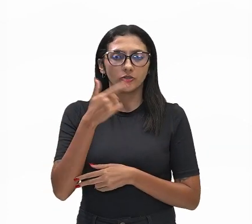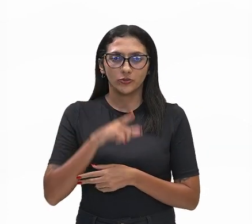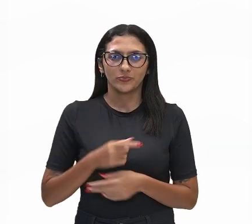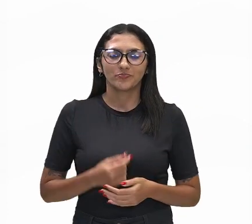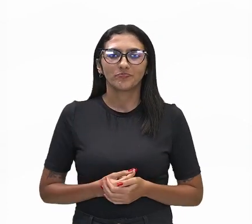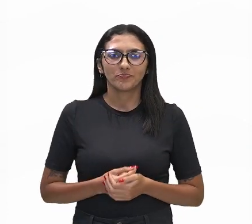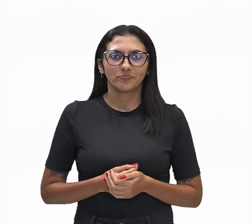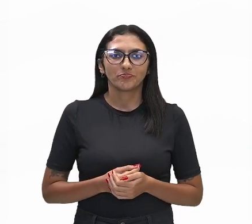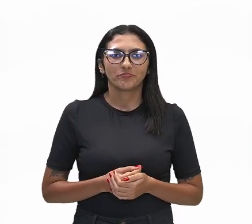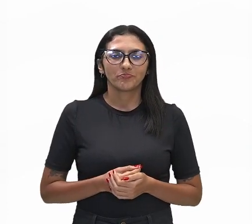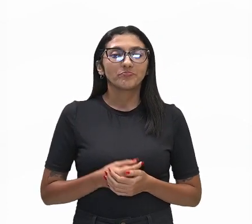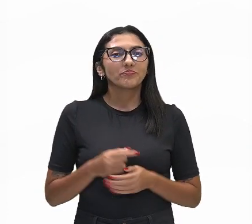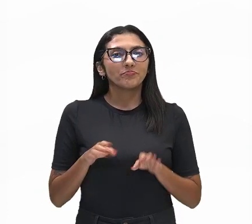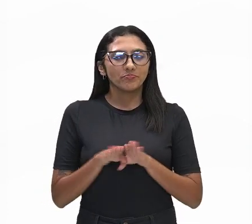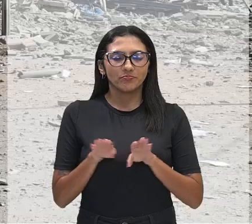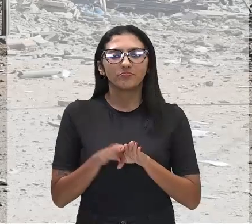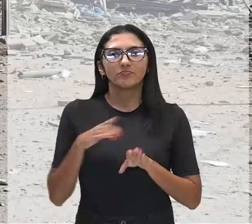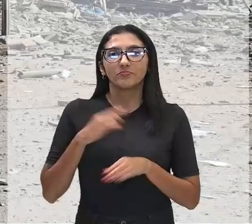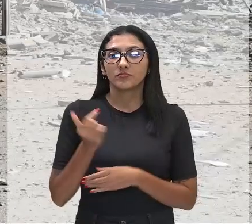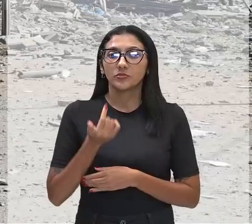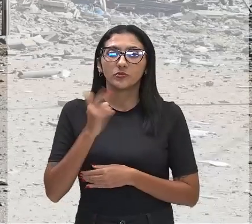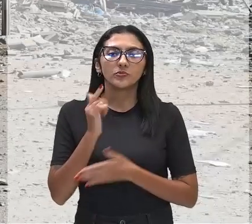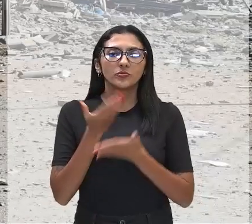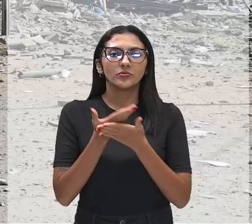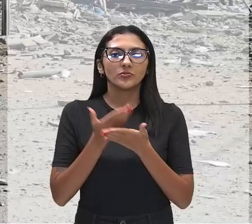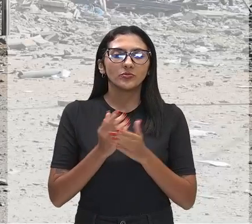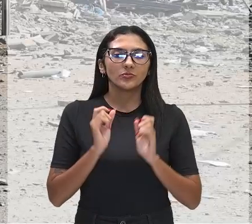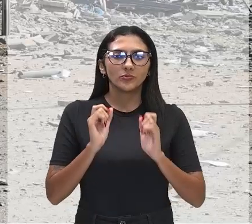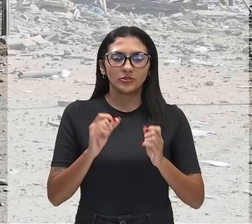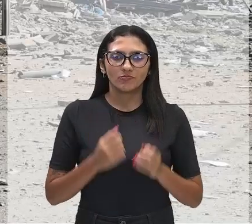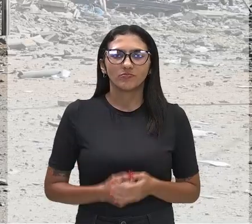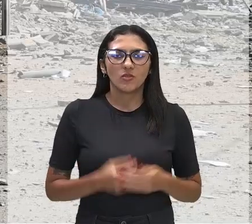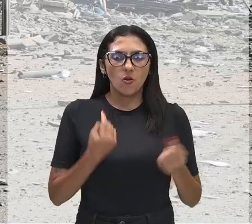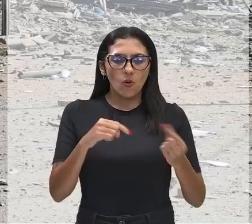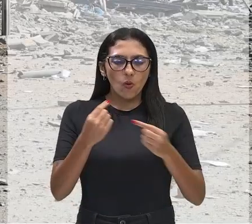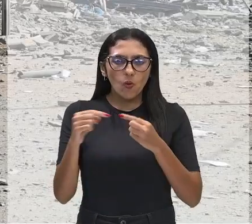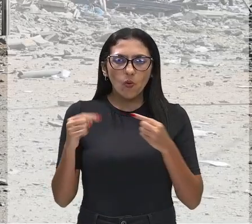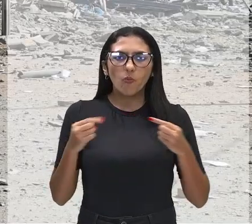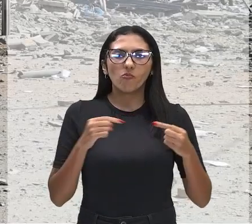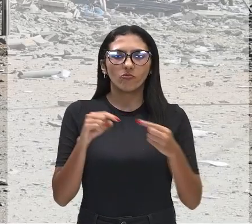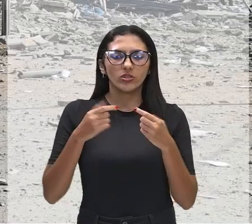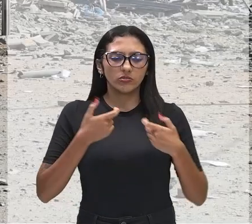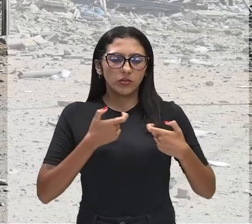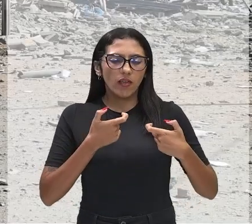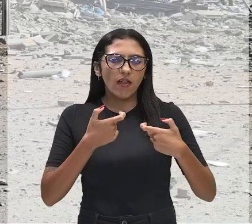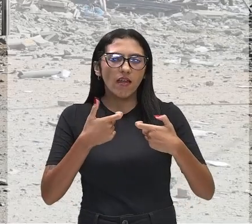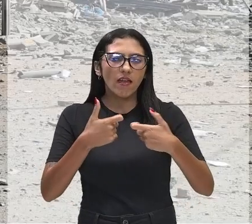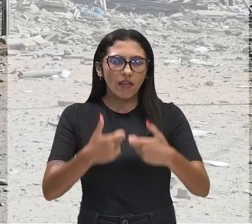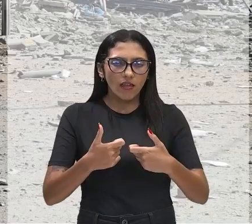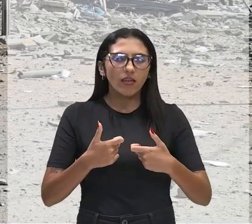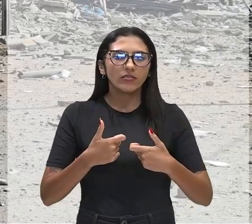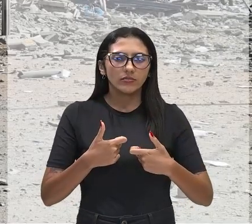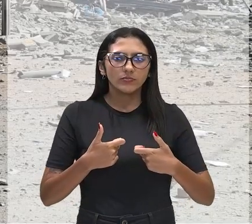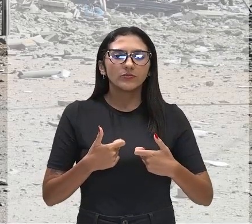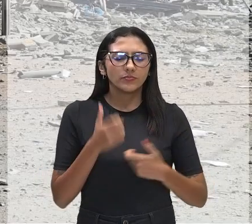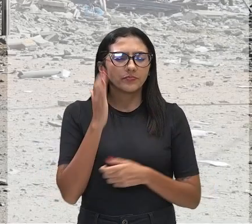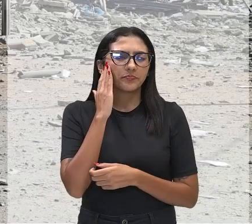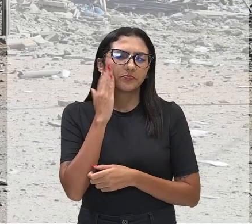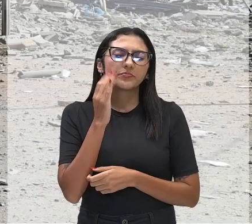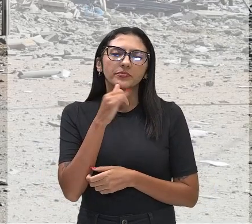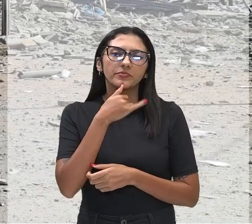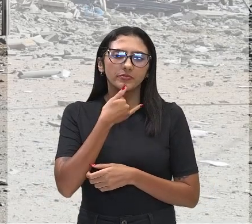aí não, também estudamos sobre o quê? Conflitos, guerras, né? Que infelizmente aí